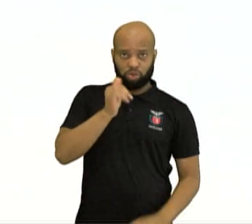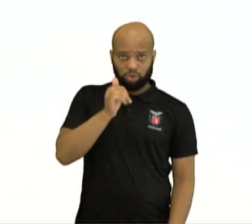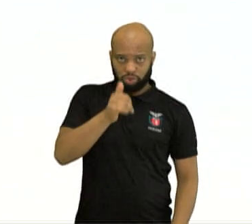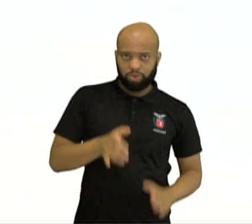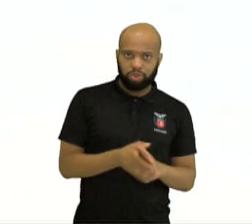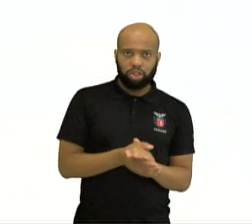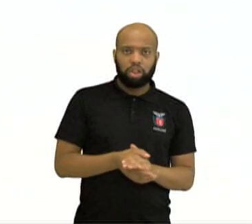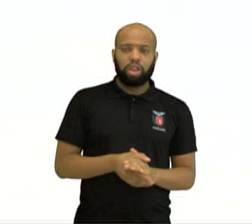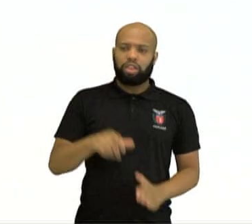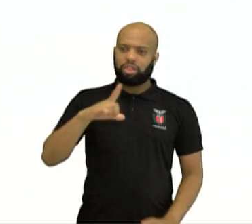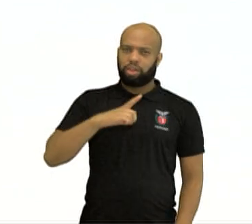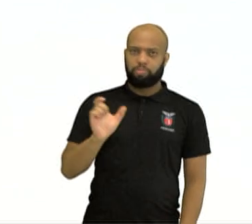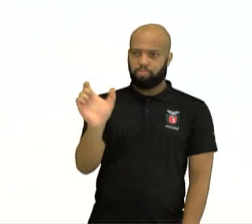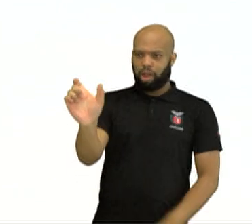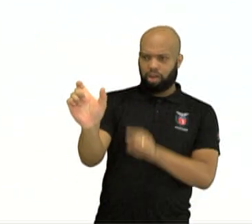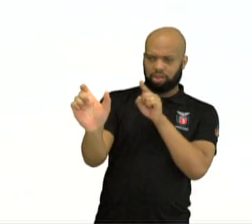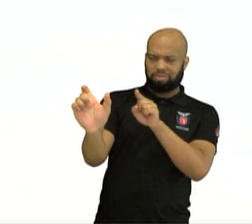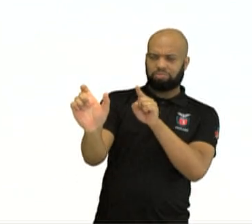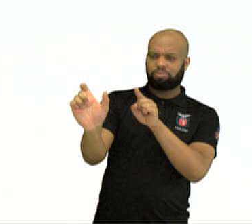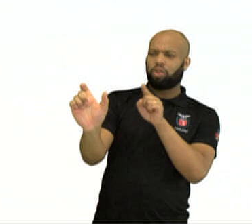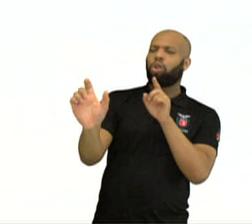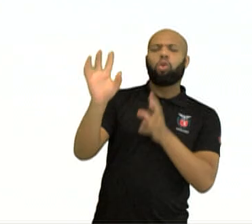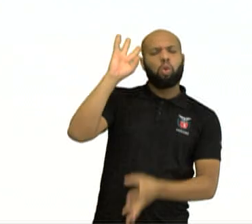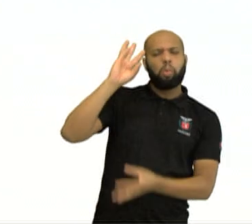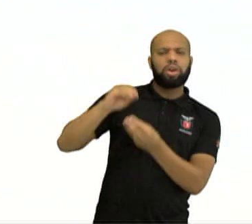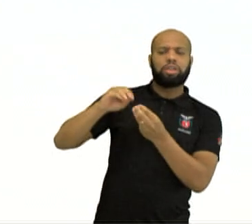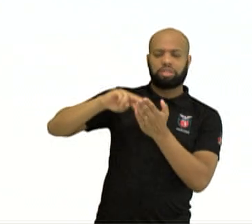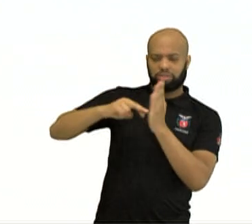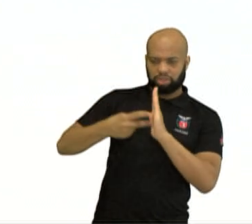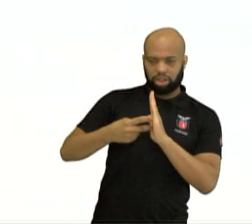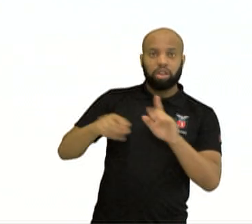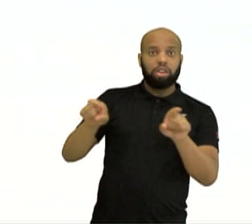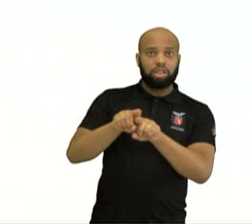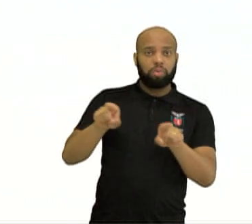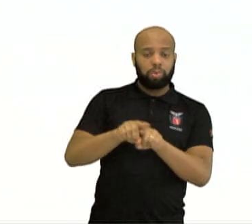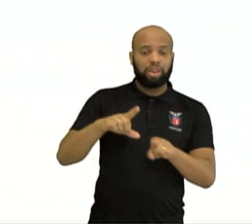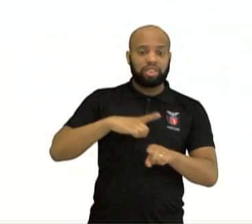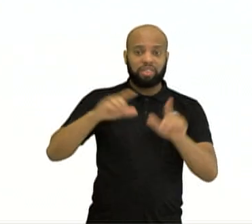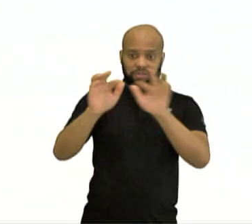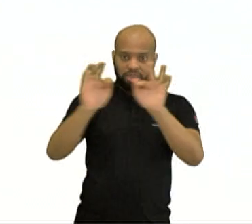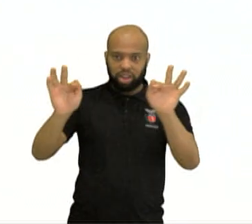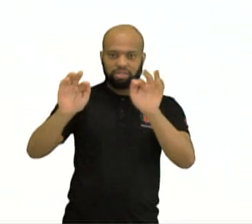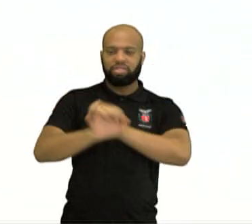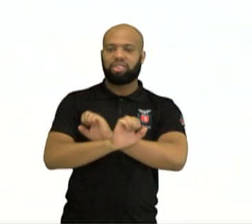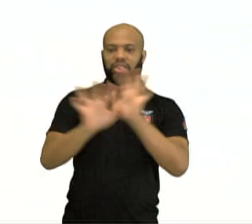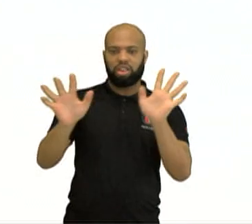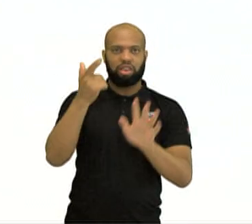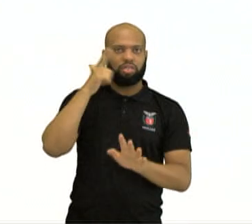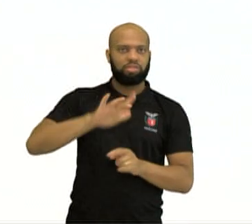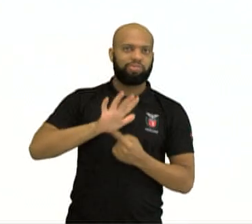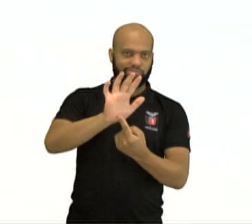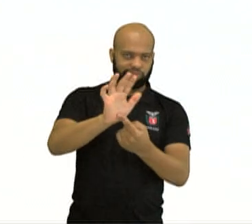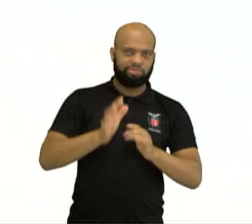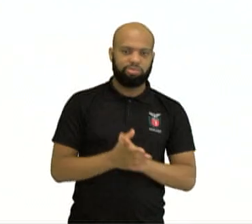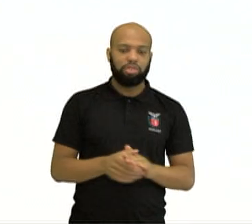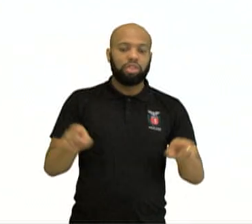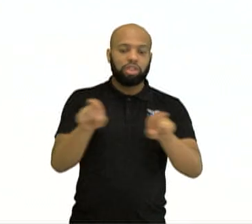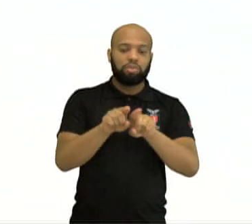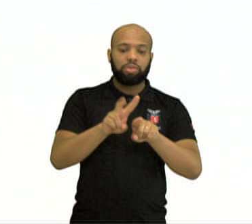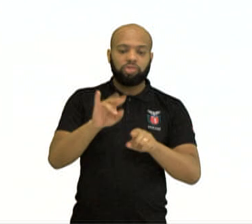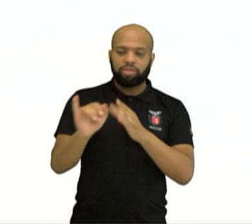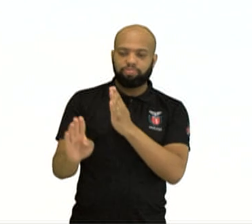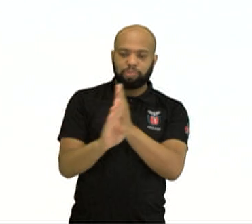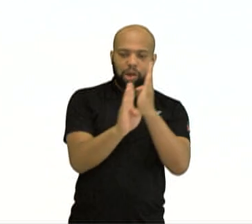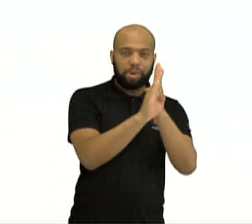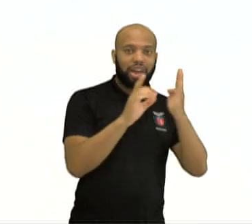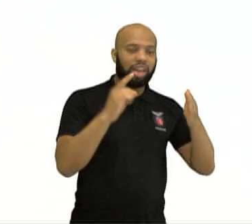Inferir o sentido de uma palavra ou expressão, bem como uma informação implícita, aquela informação que está lá dentro. Identificar elementos